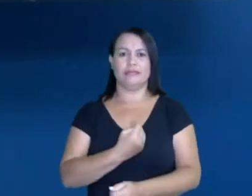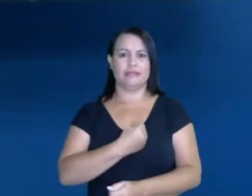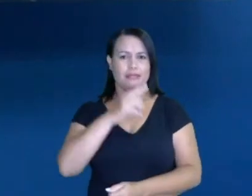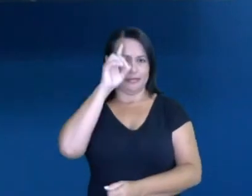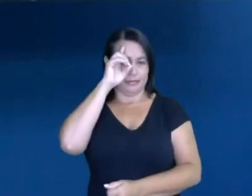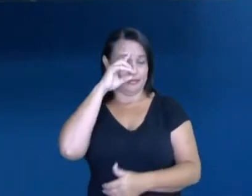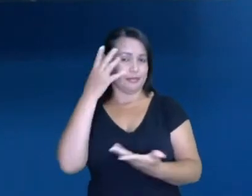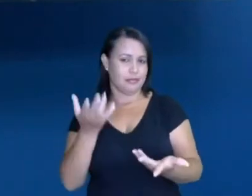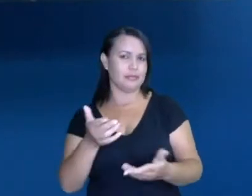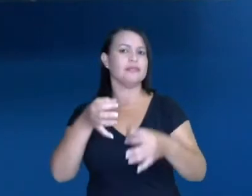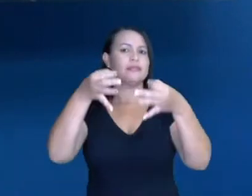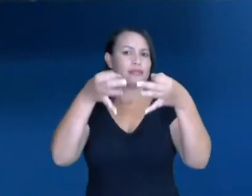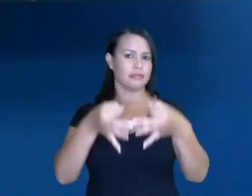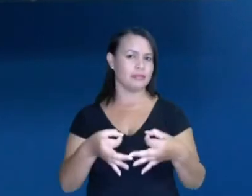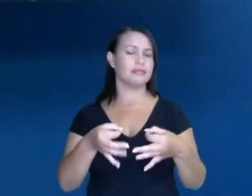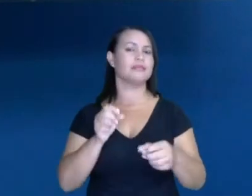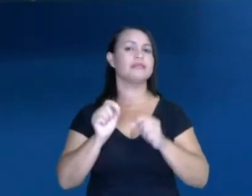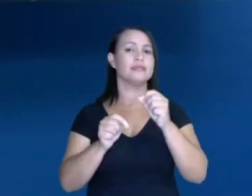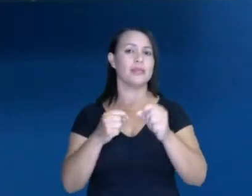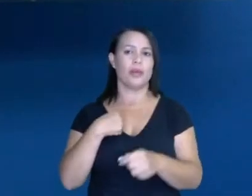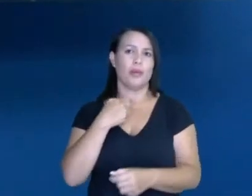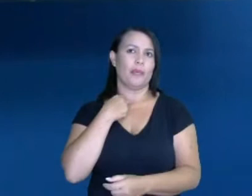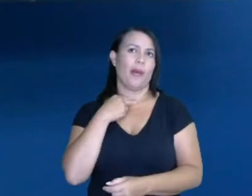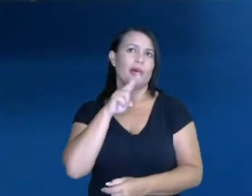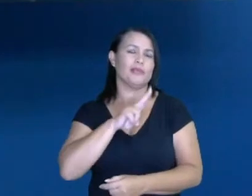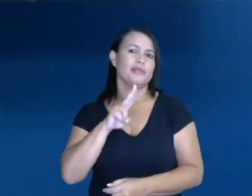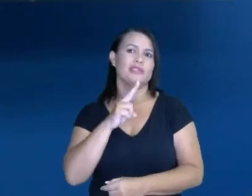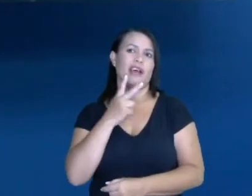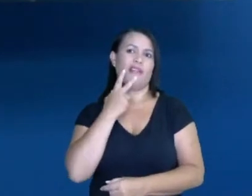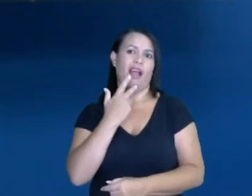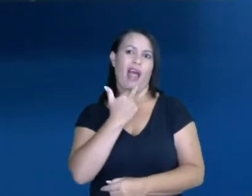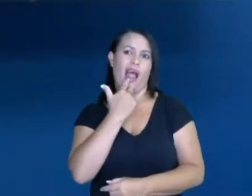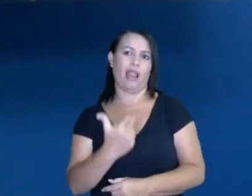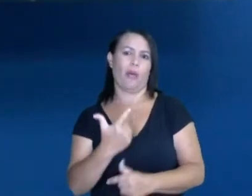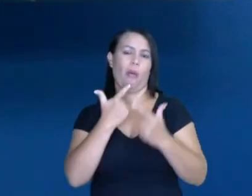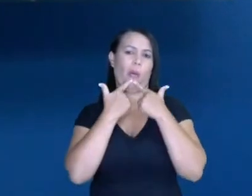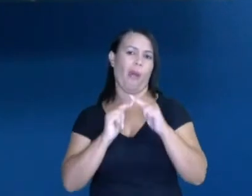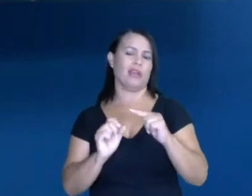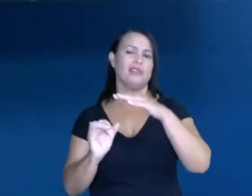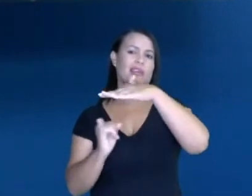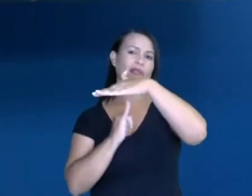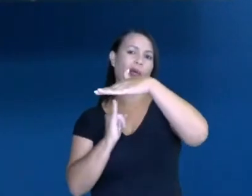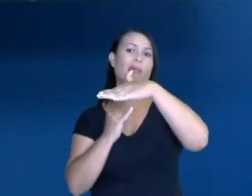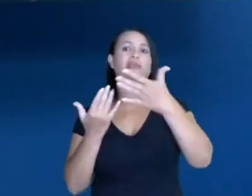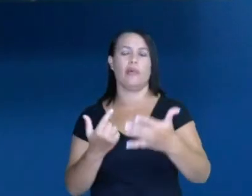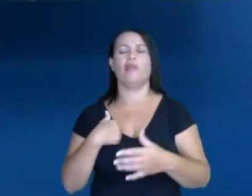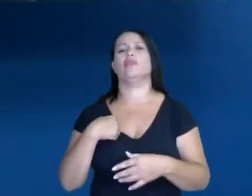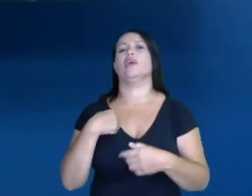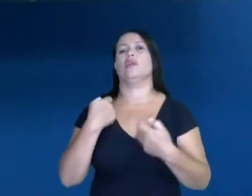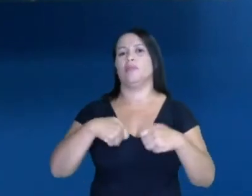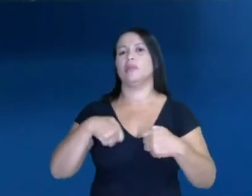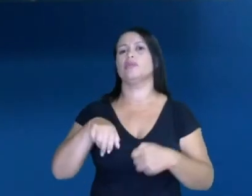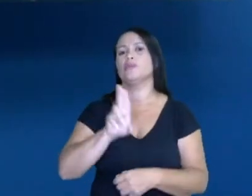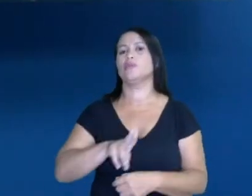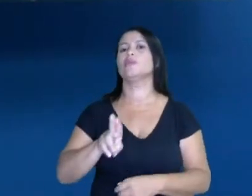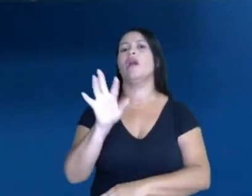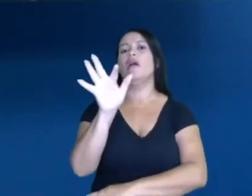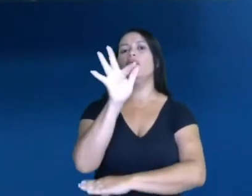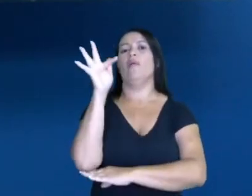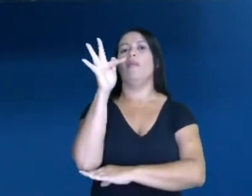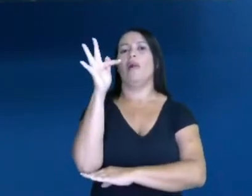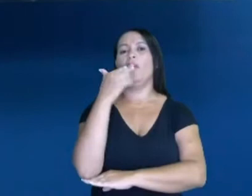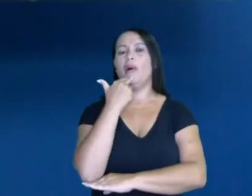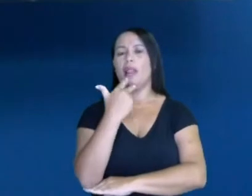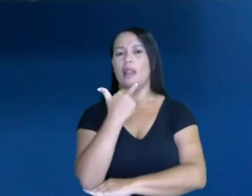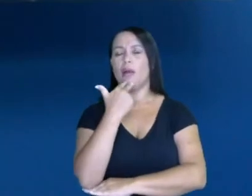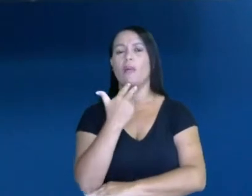minha intimidade. Então, consequentemente, eu não posso utilizar a linguagem informal com elas. Então, eu vou ter que utilizar a linguagem